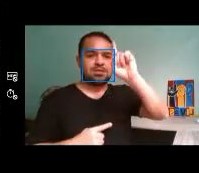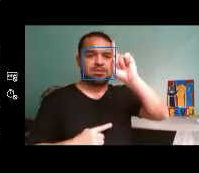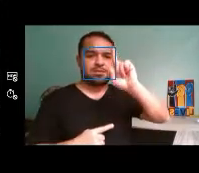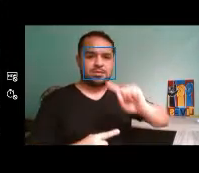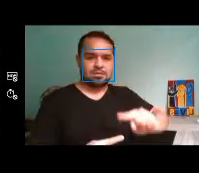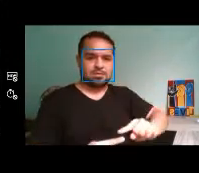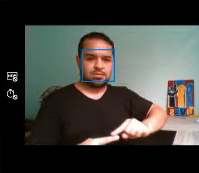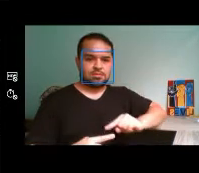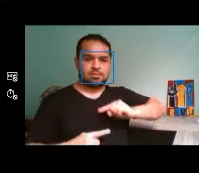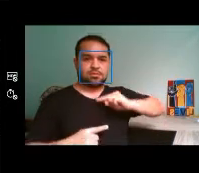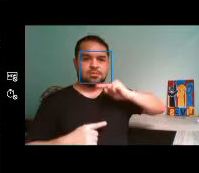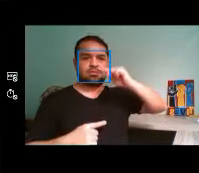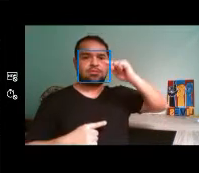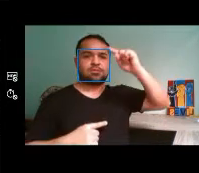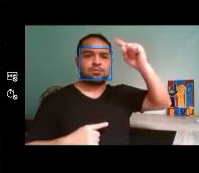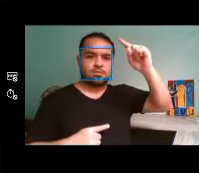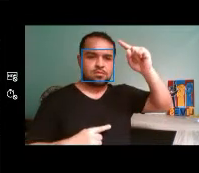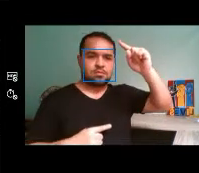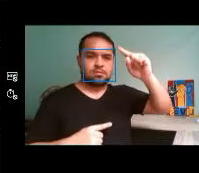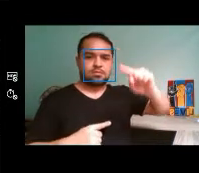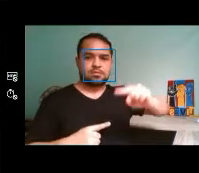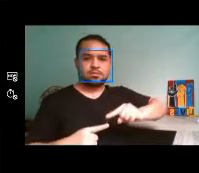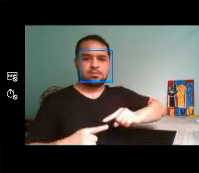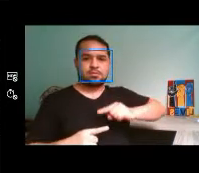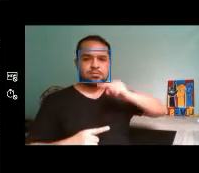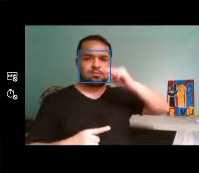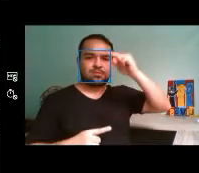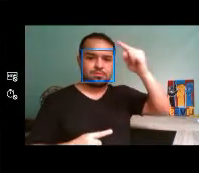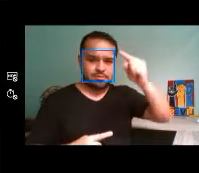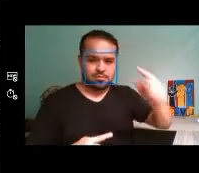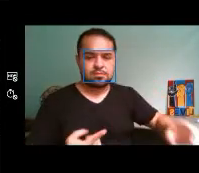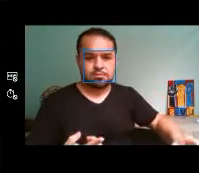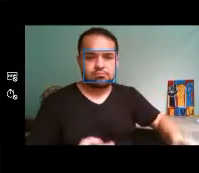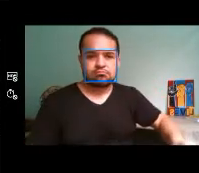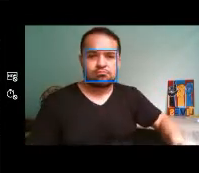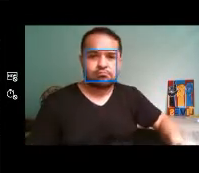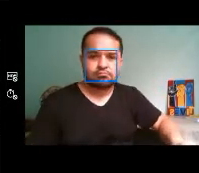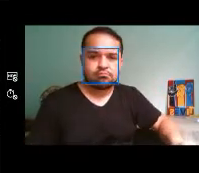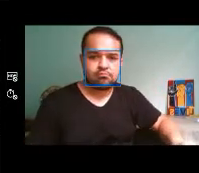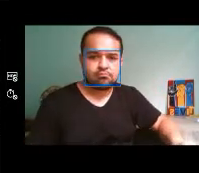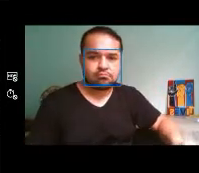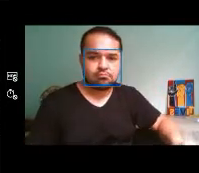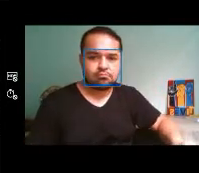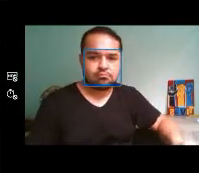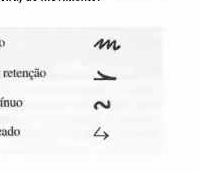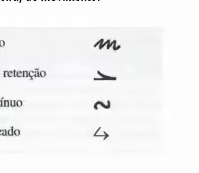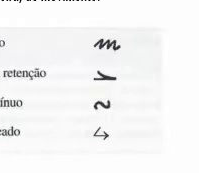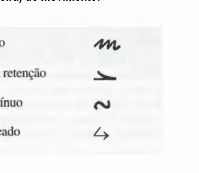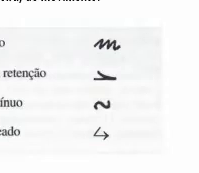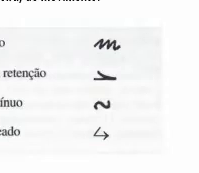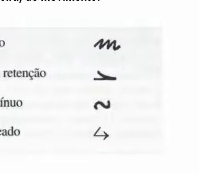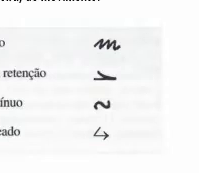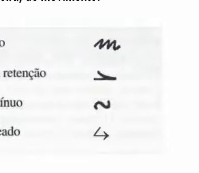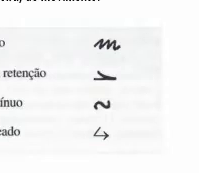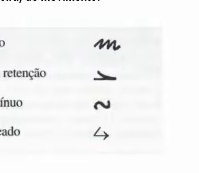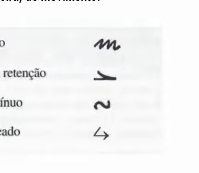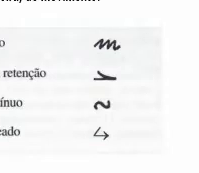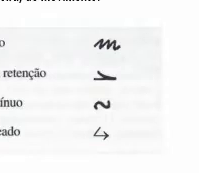cima, ok? Então eu vou indicar essa direção cima. Vou fazer a semicurva